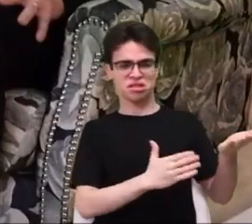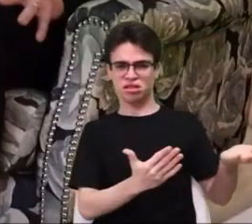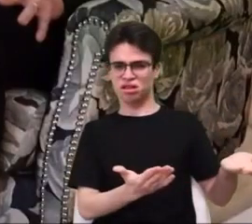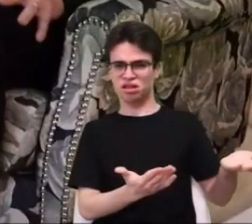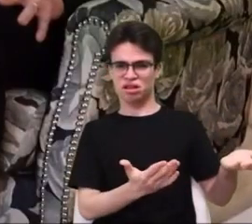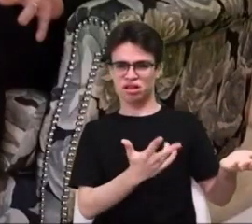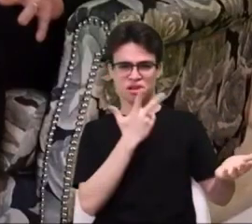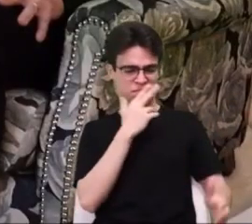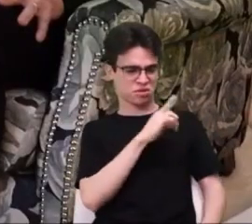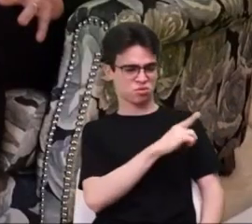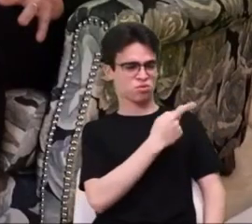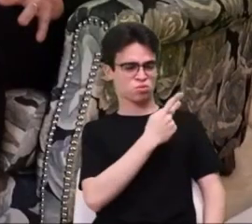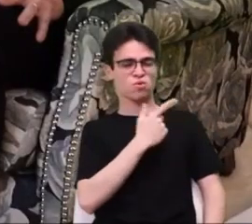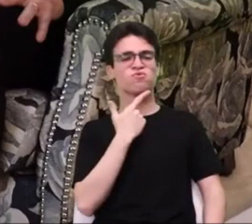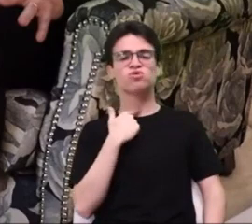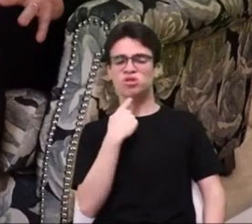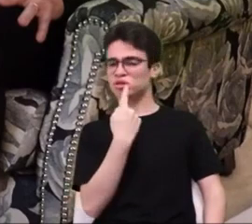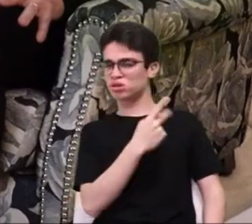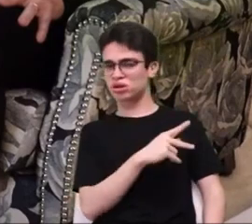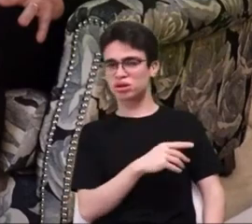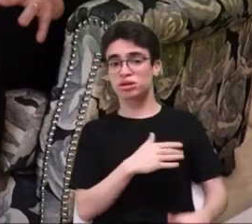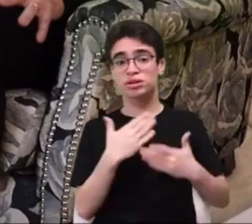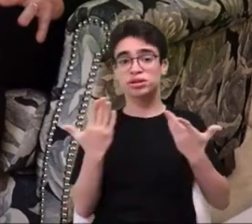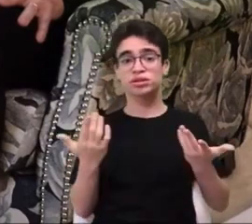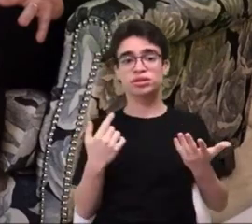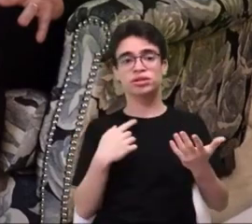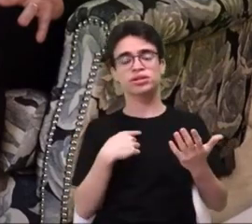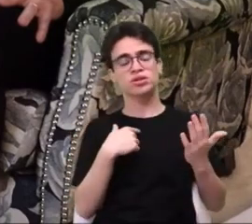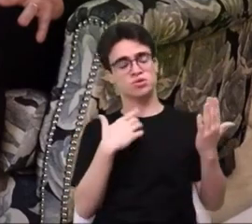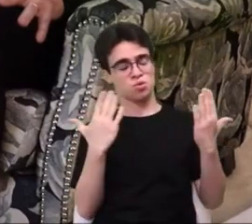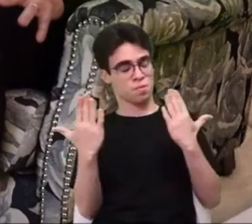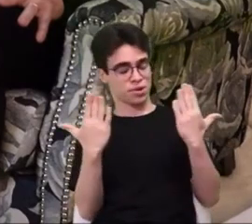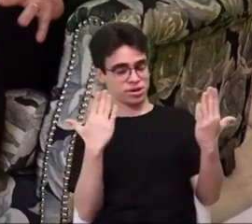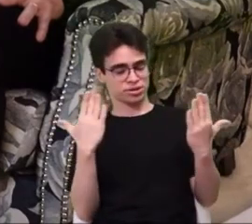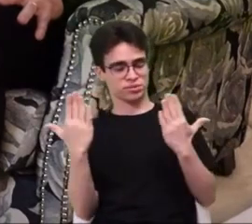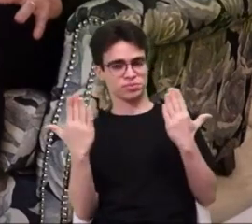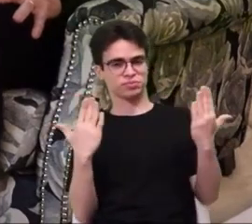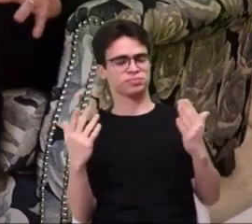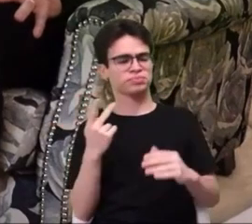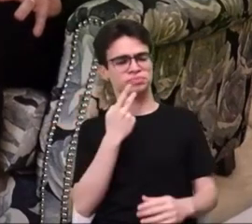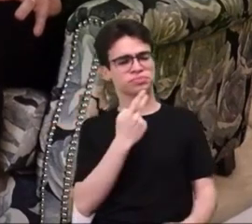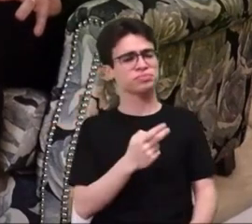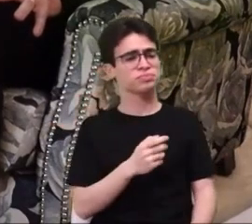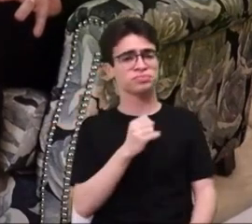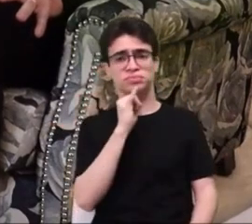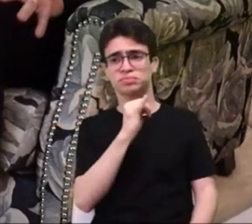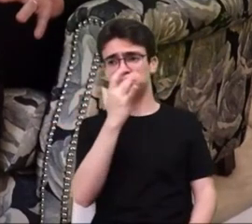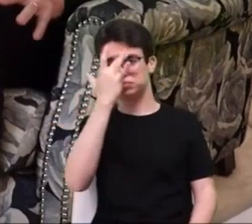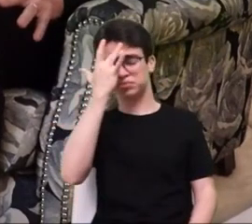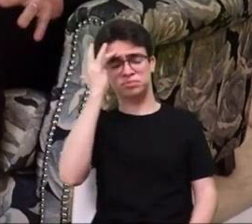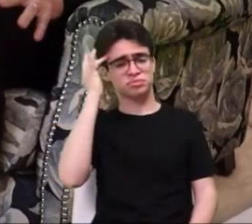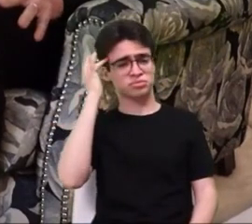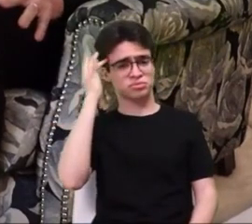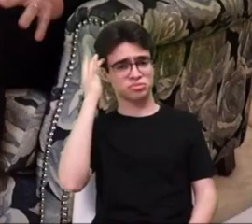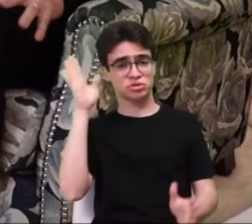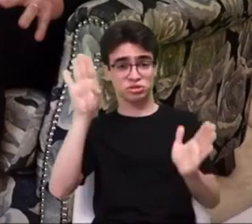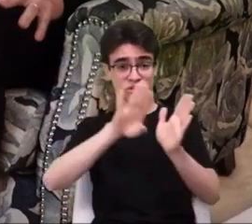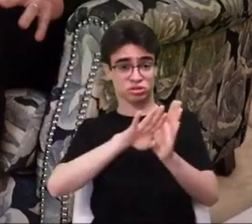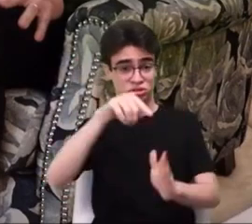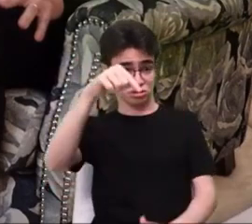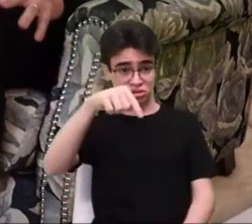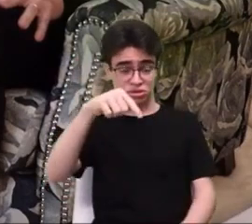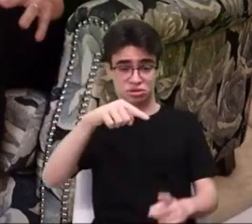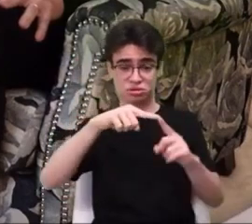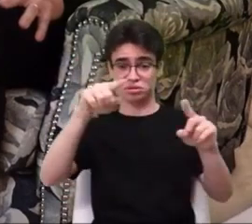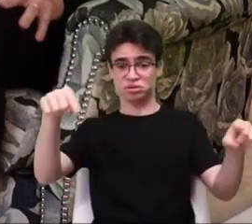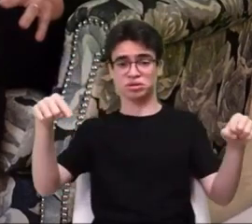ser o que você gostaria de ser. Daí eu fiz a seguinte comparação, né? Eu disse assim, se chegasse alguém aqui na minha sala, ou